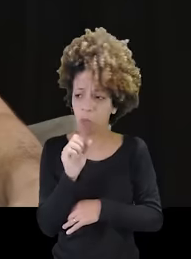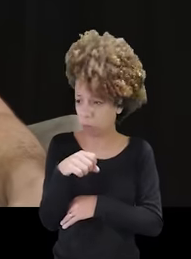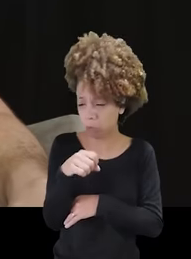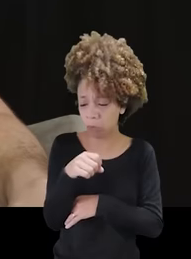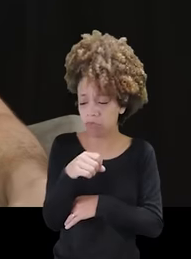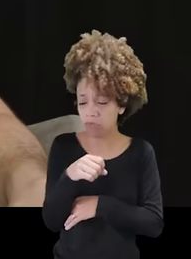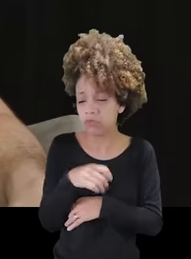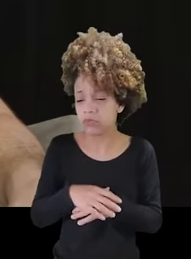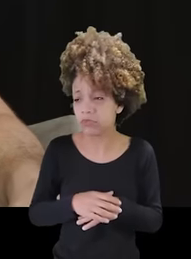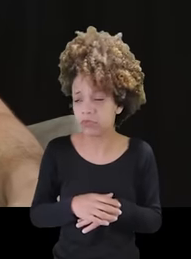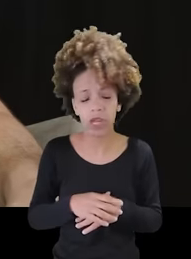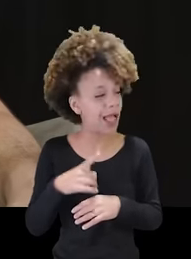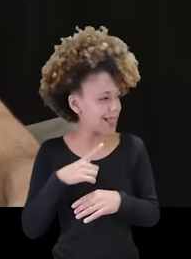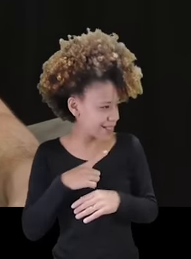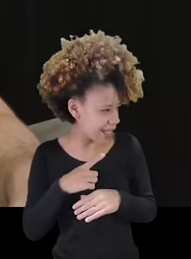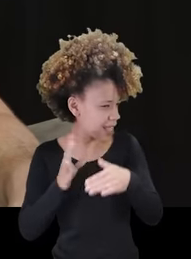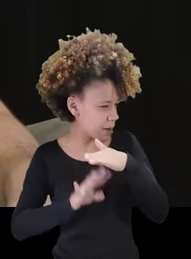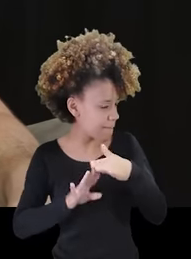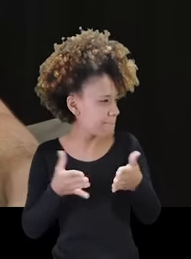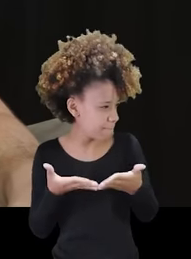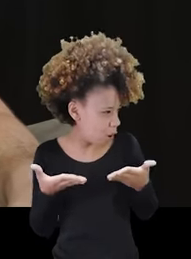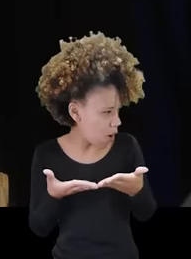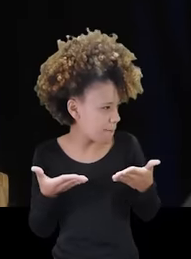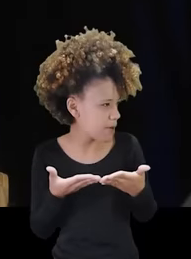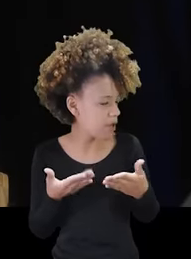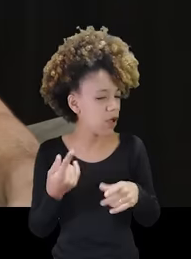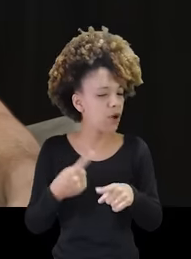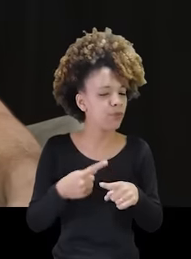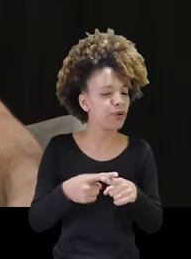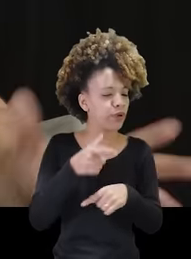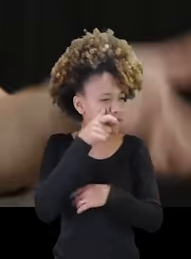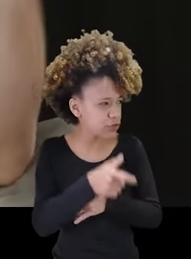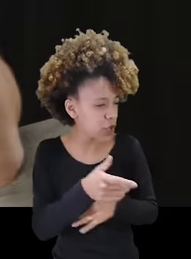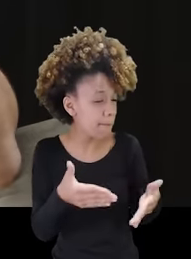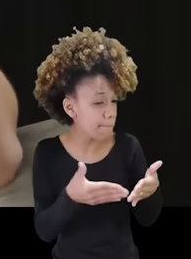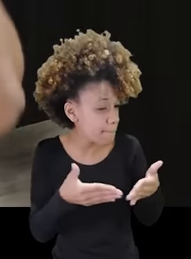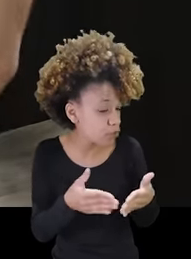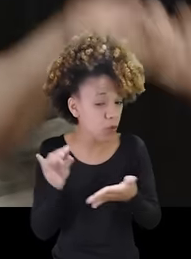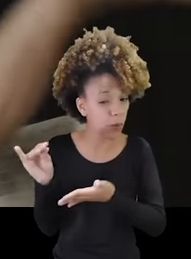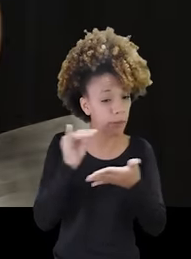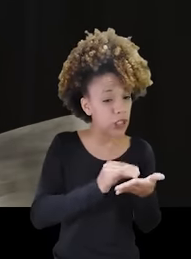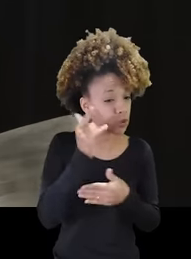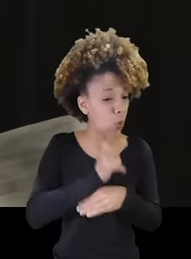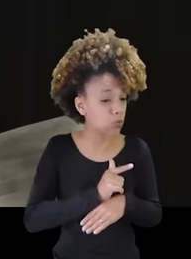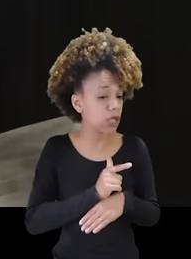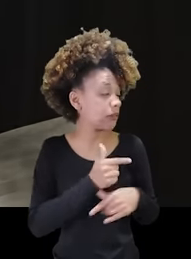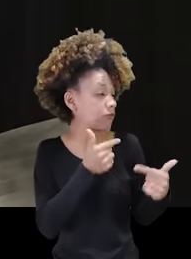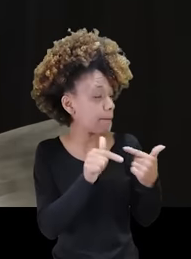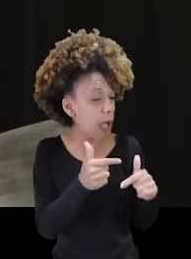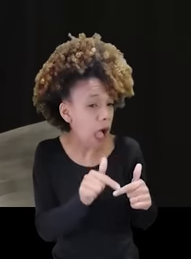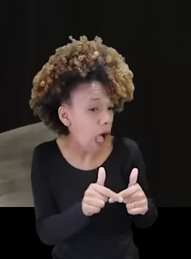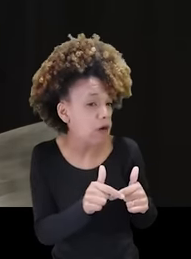e o tem Imigrante pobre lá porque assim o que eu vejo de pobreza geralmente quando tem Imigrante é humigrante não consegue emprego